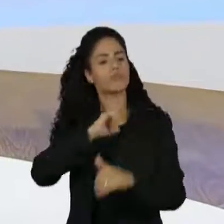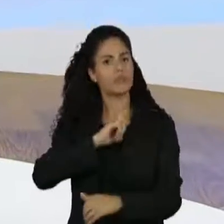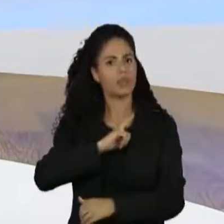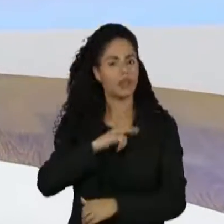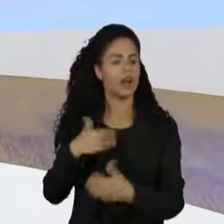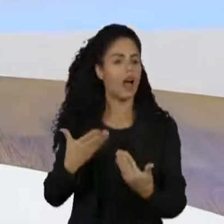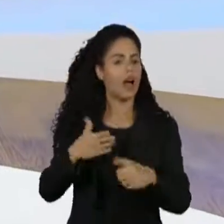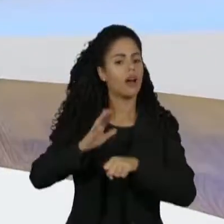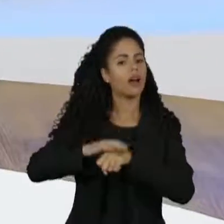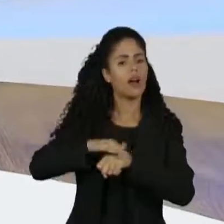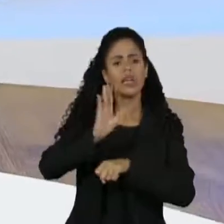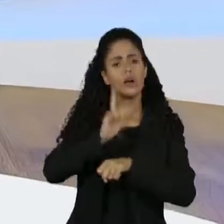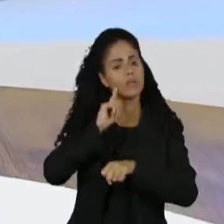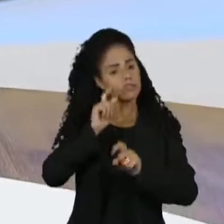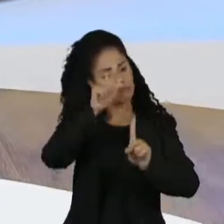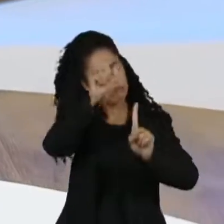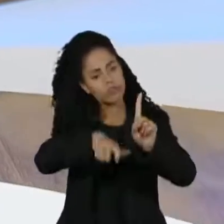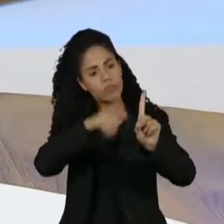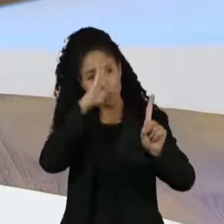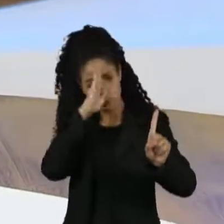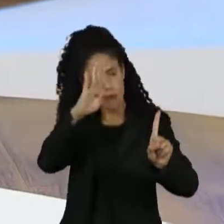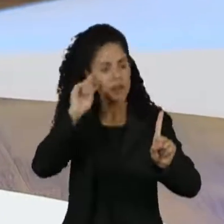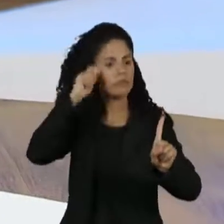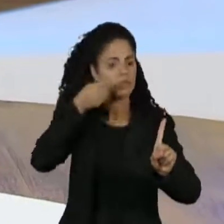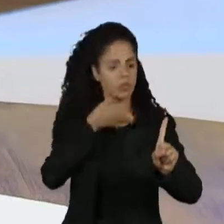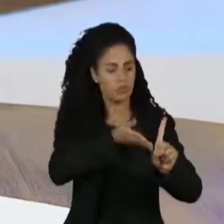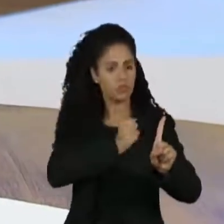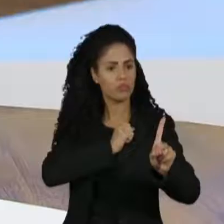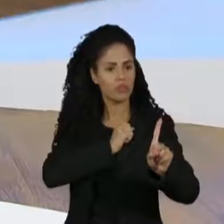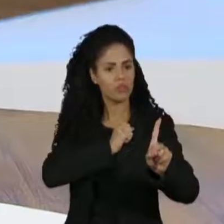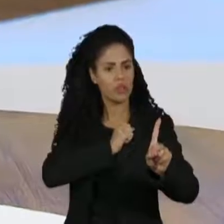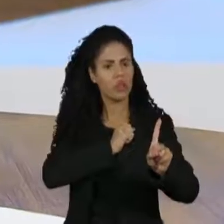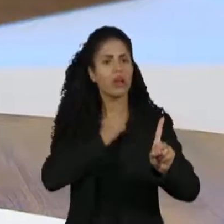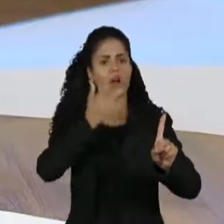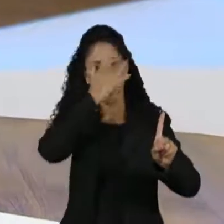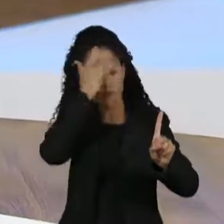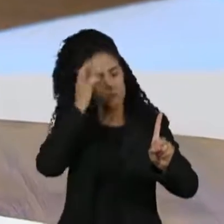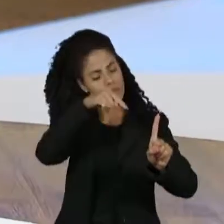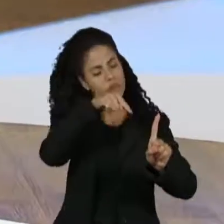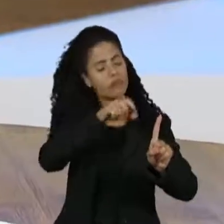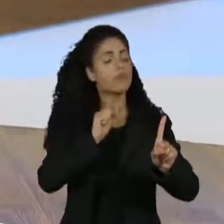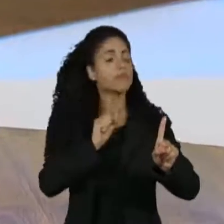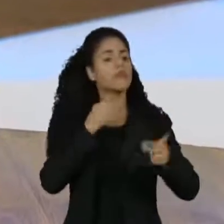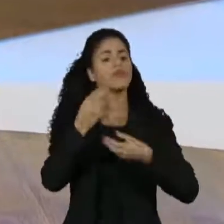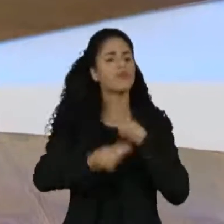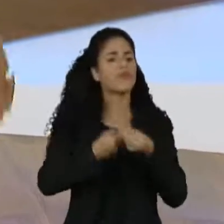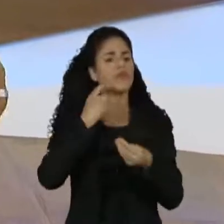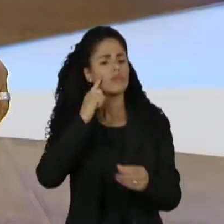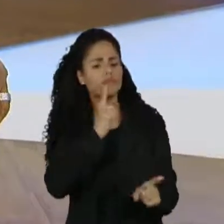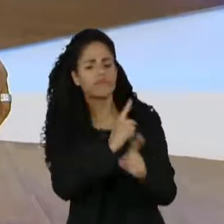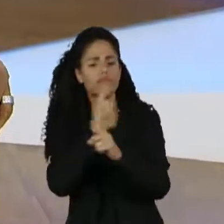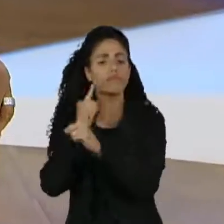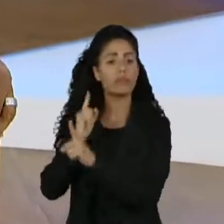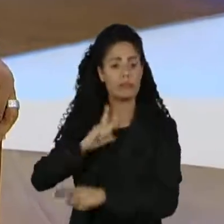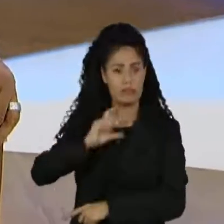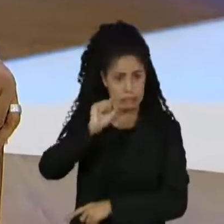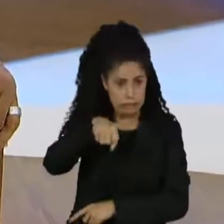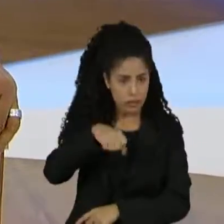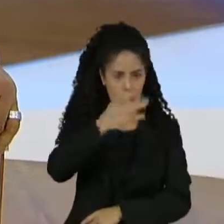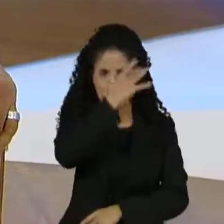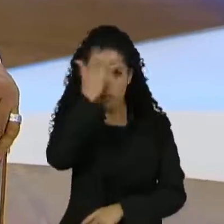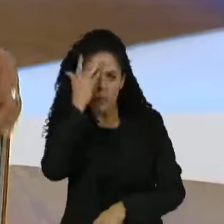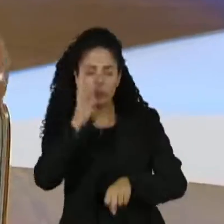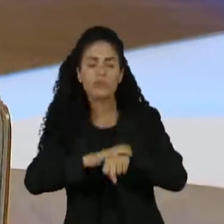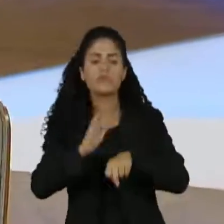necessariamente desenvolvendo um trabalho específico que precisa ser um negro fazendo, mas a gente encontra um cara